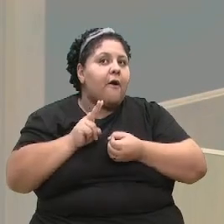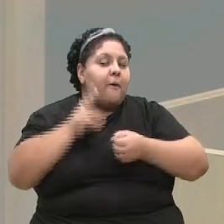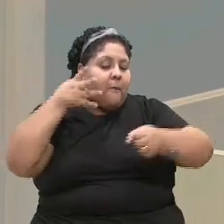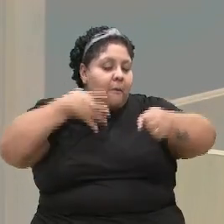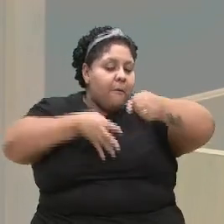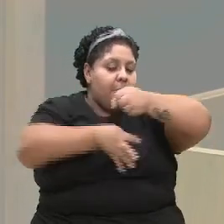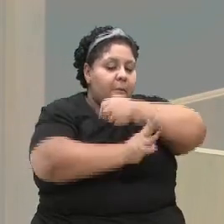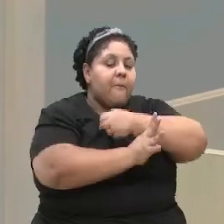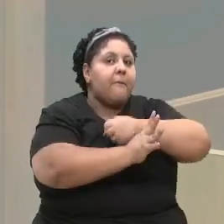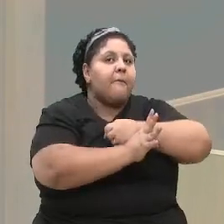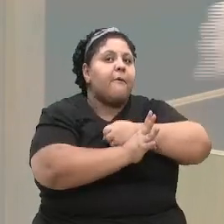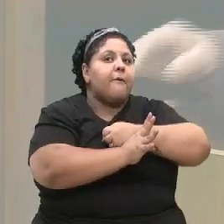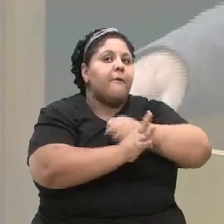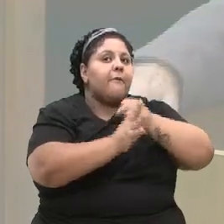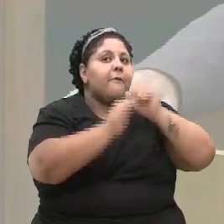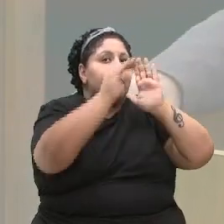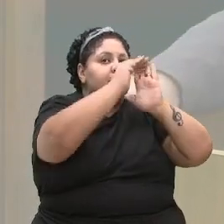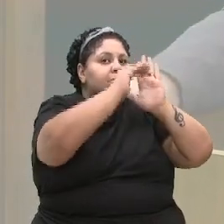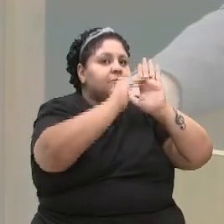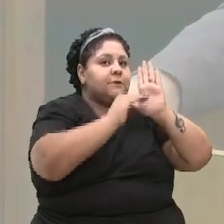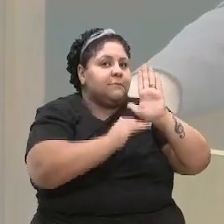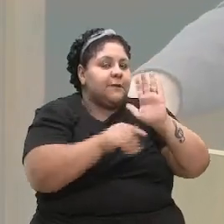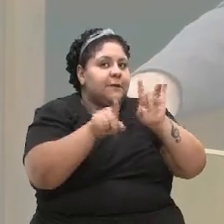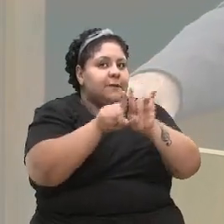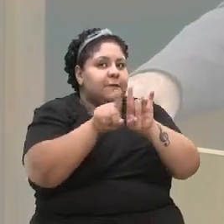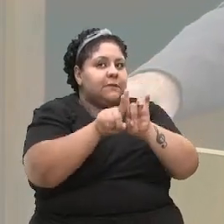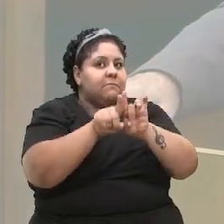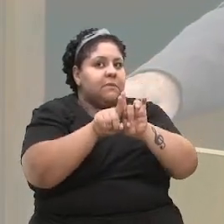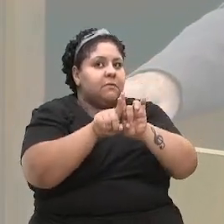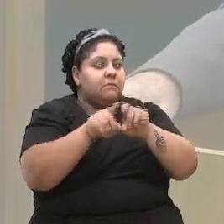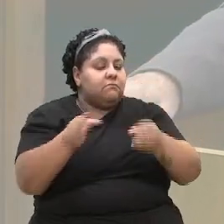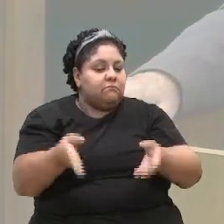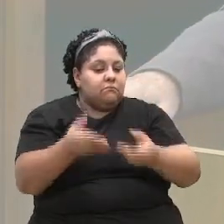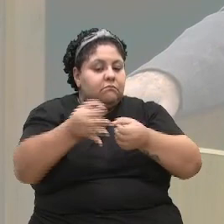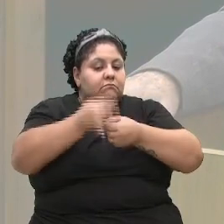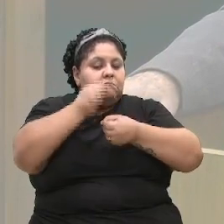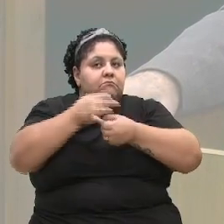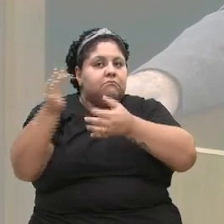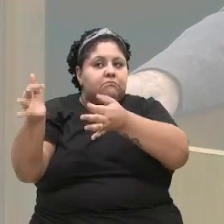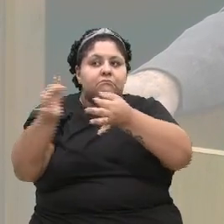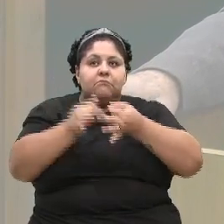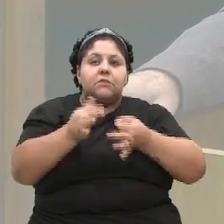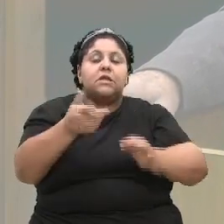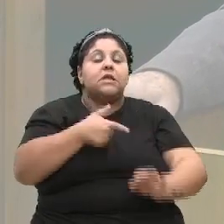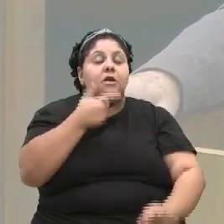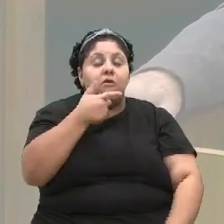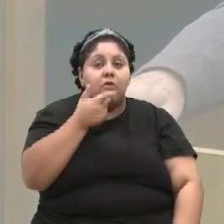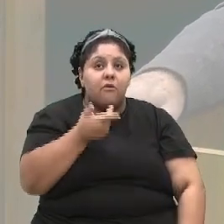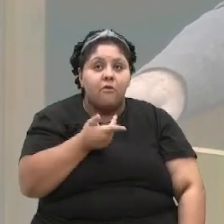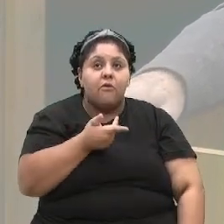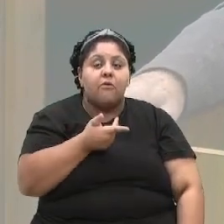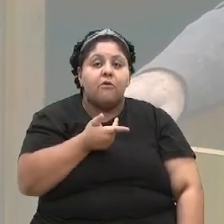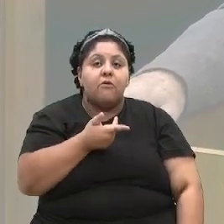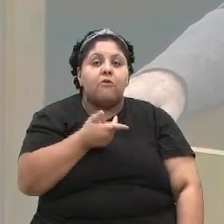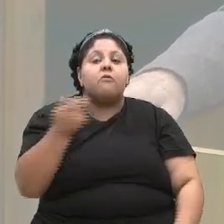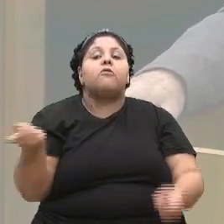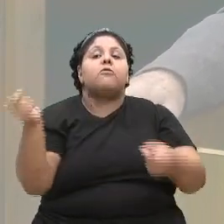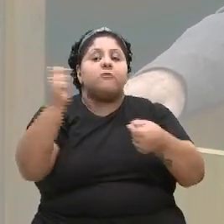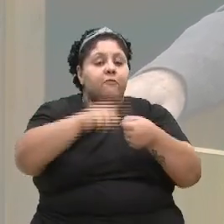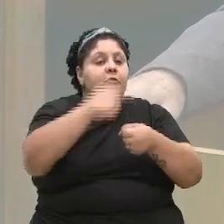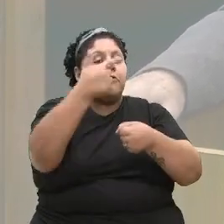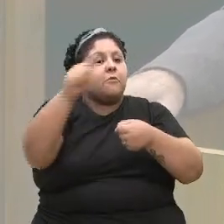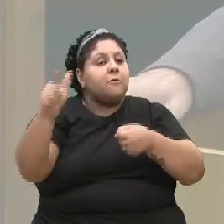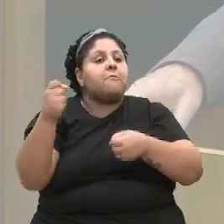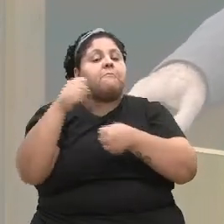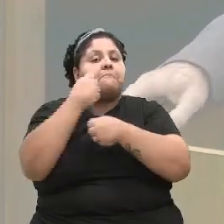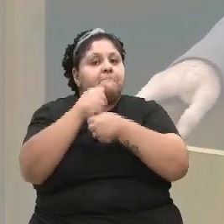imigrantes colocados na festa da uva. E os turistas que eu falei disseram que voltarão em outras vezes.